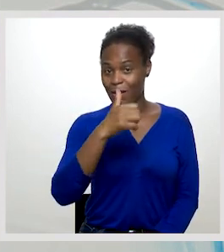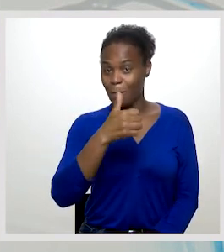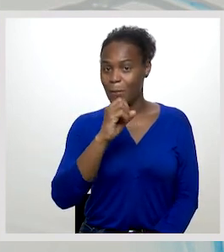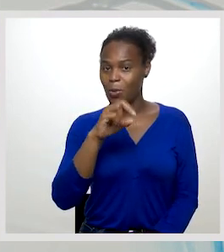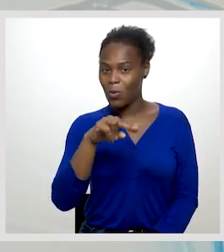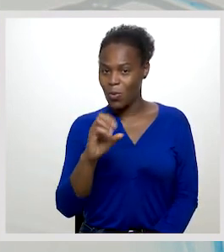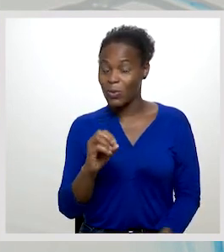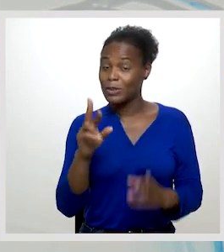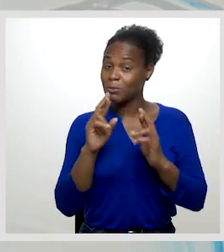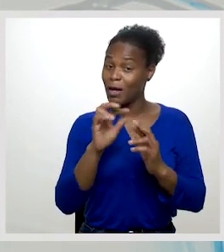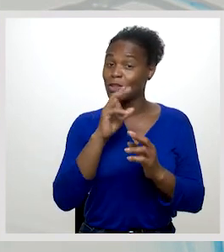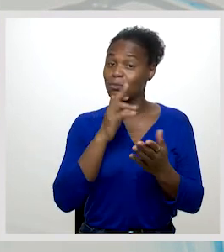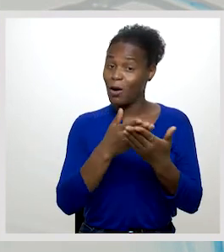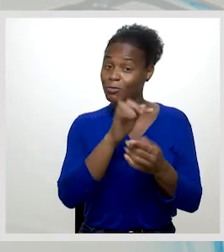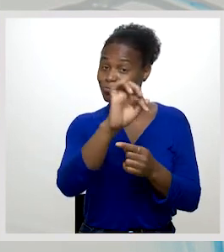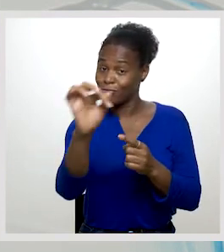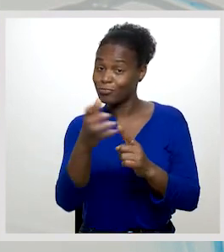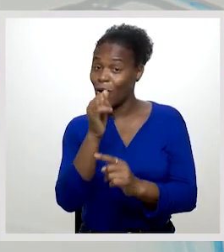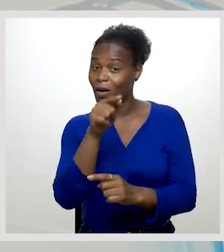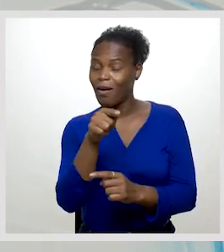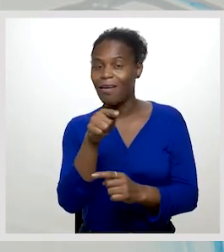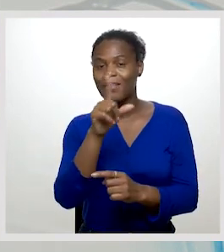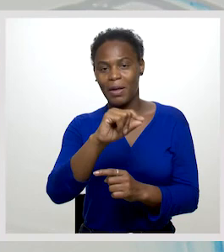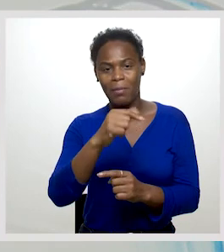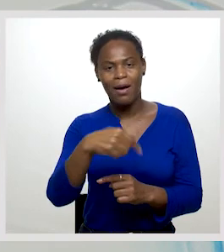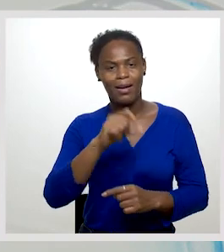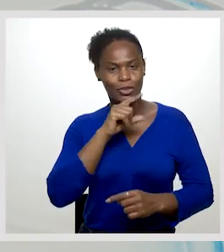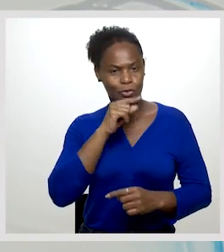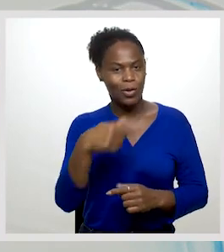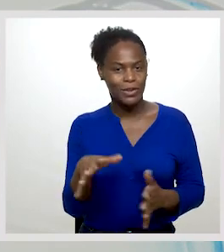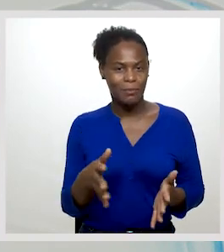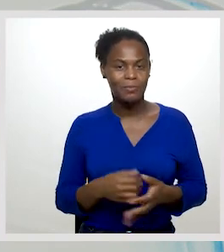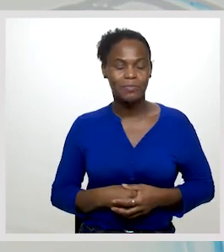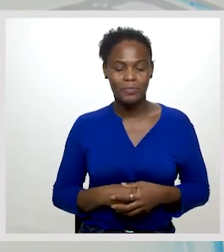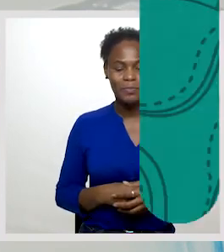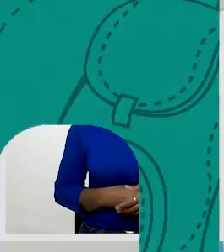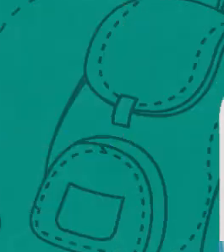alcance ou então vocês os têm à vossa disposição.